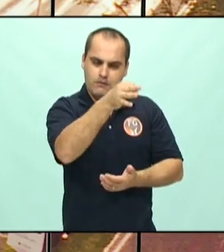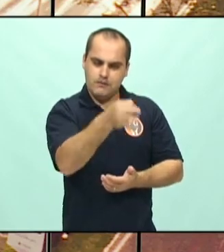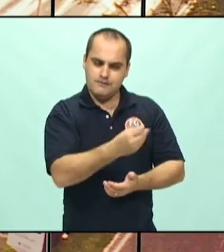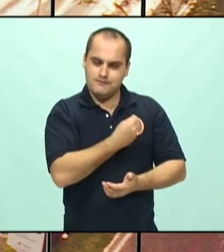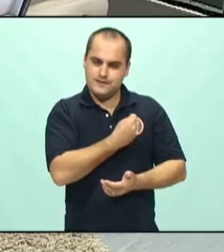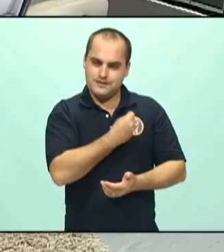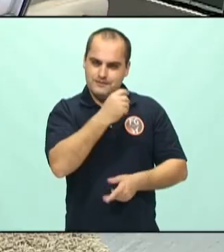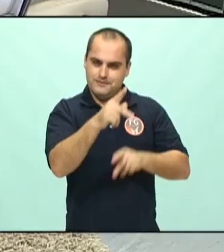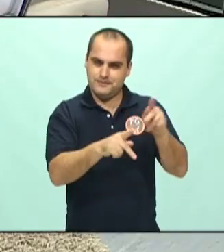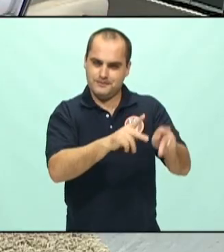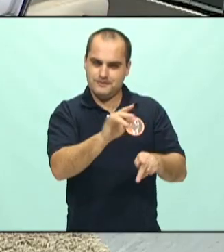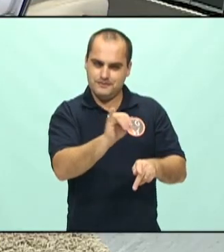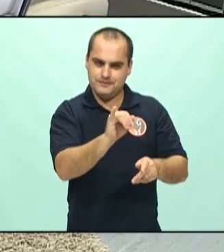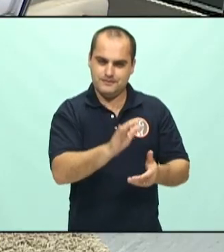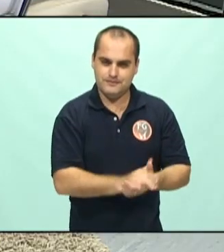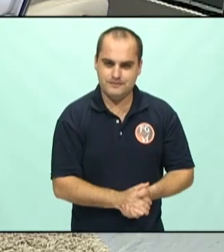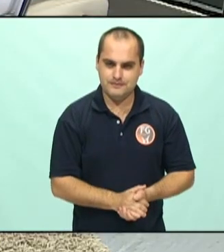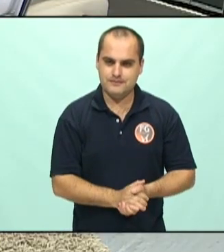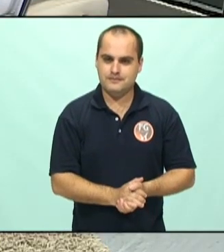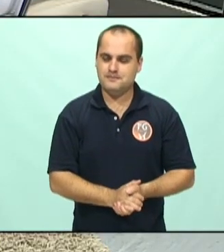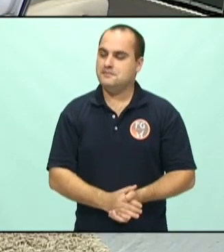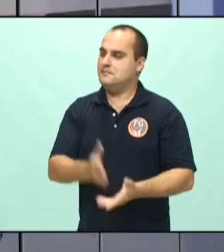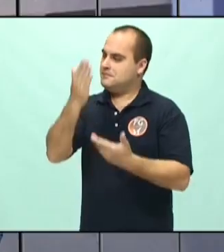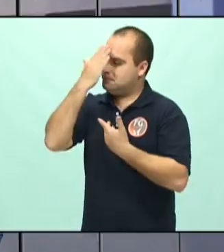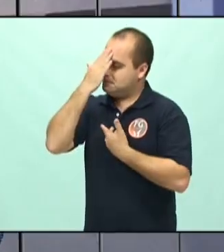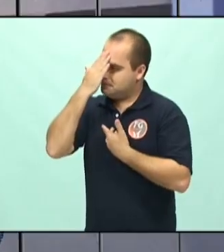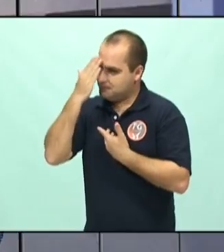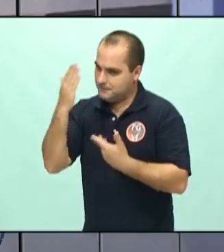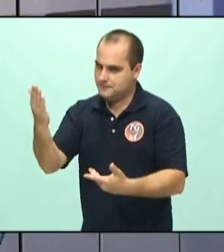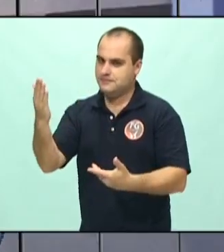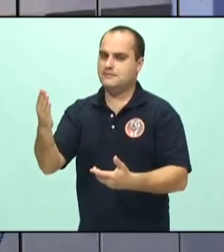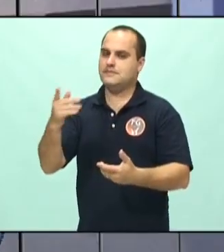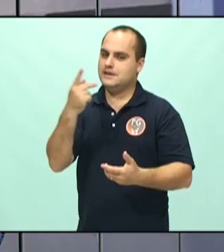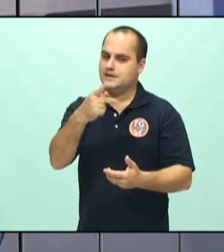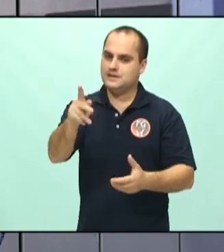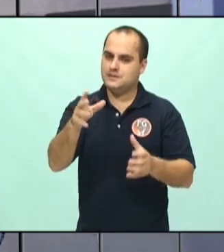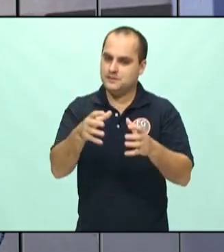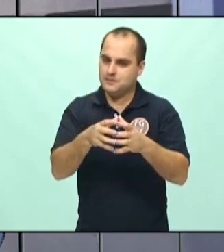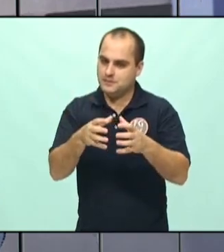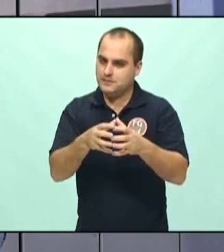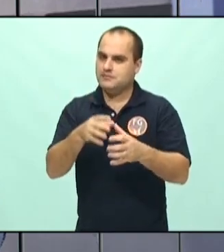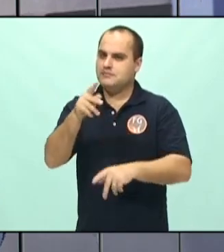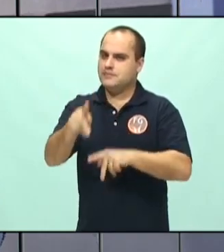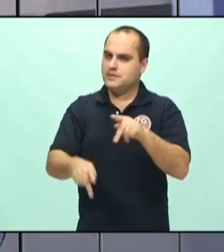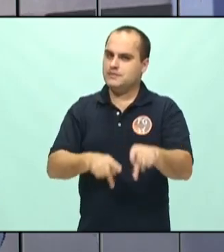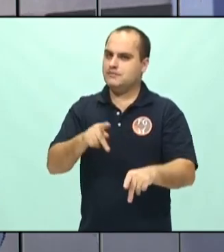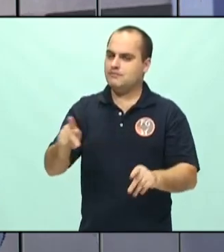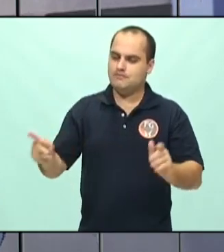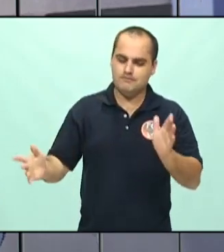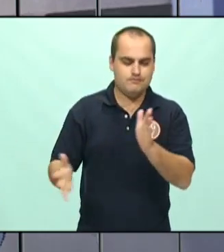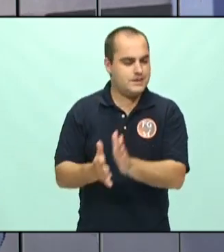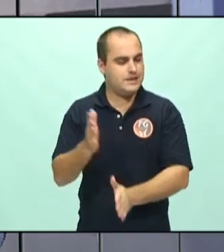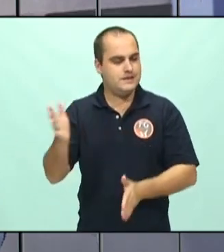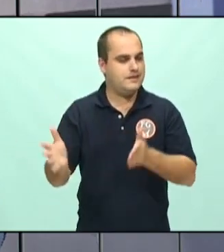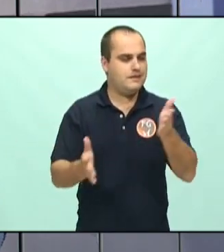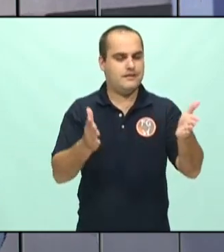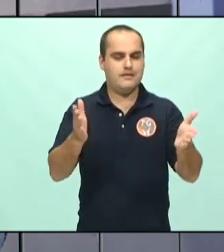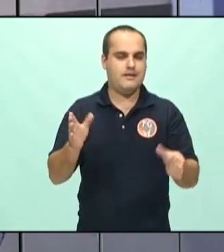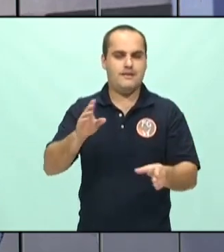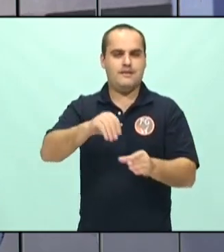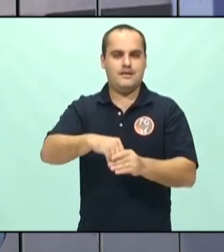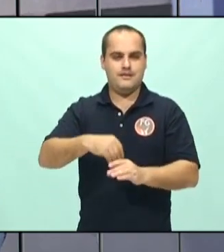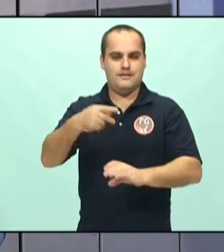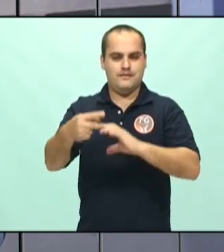gente dita gente muito obrigada a abandonar após agradecer toda a tua equipe esse povo maravilhoso tem dentro dessa casa legislativa aqui